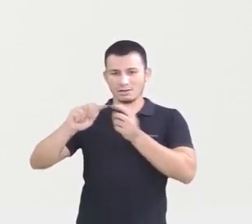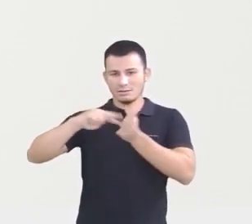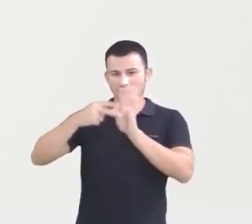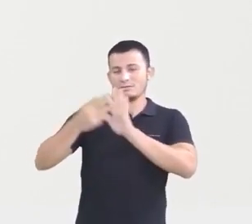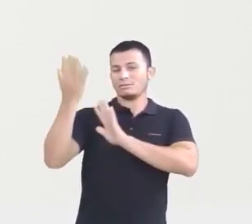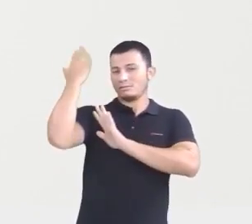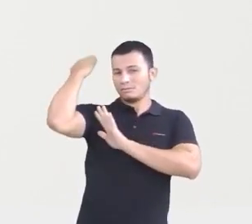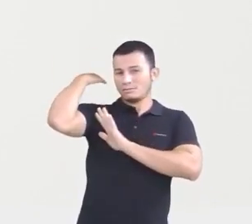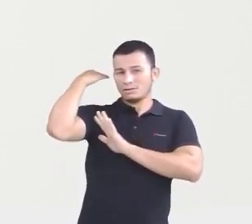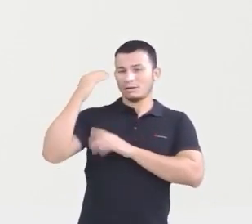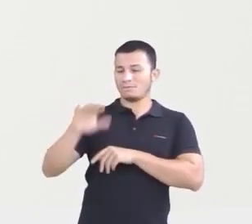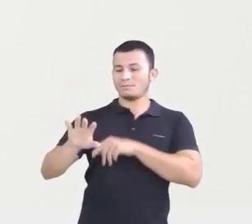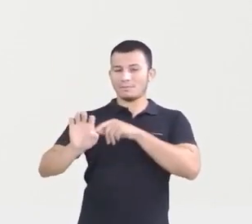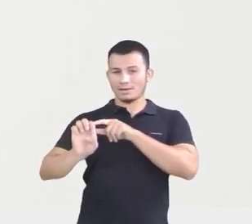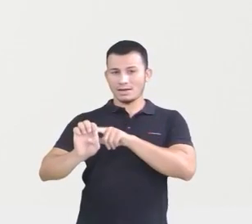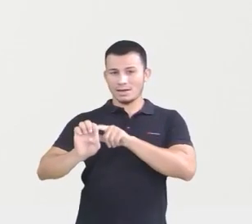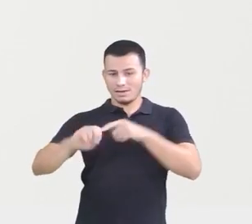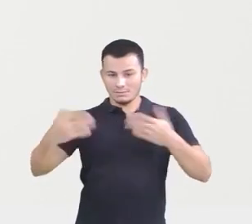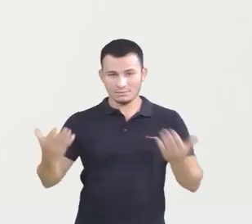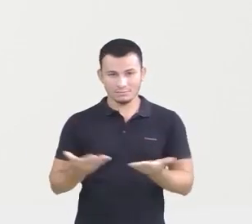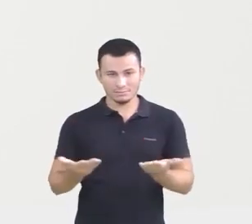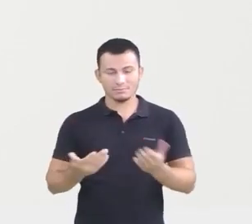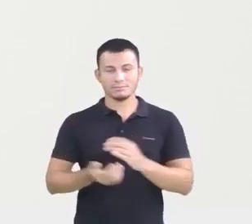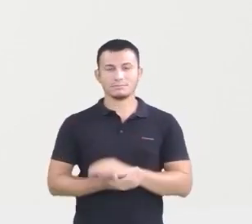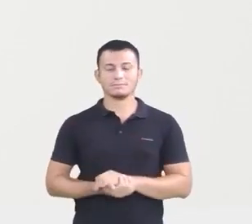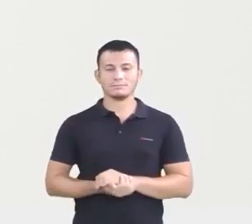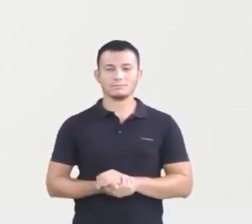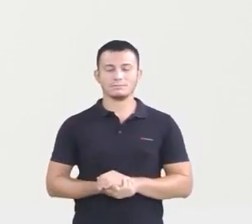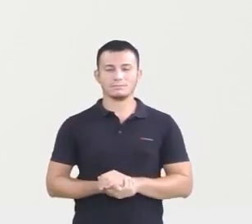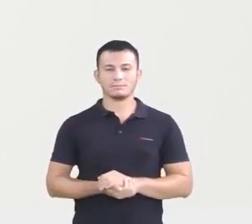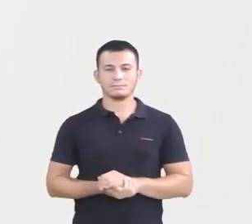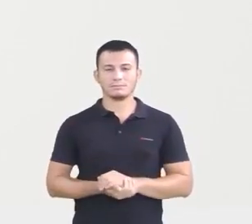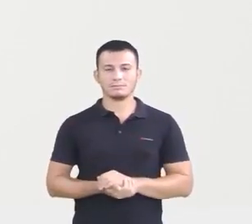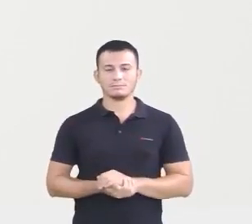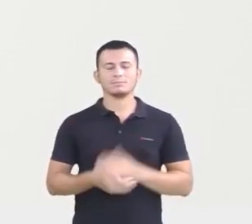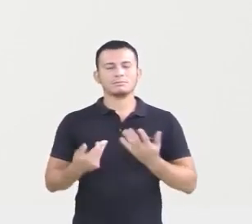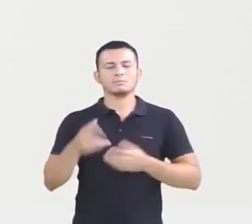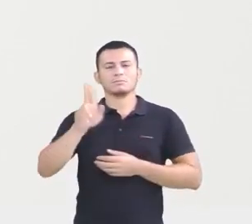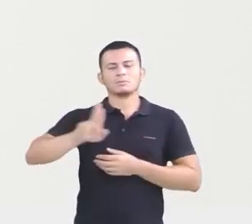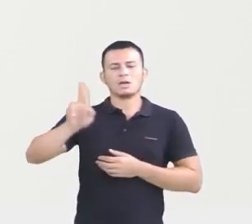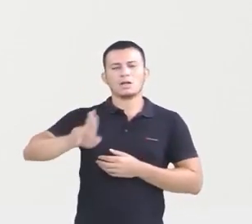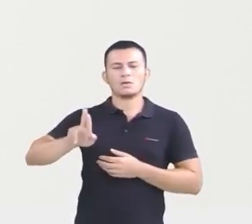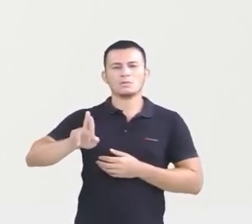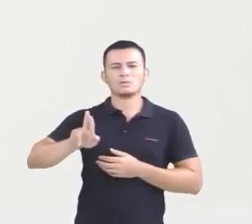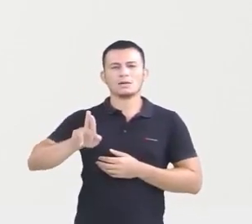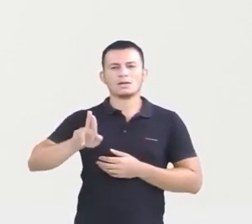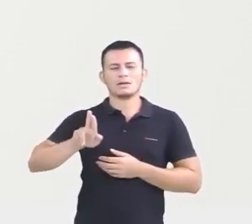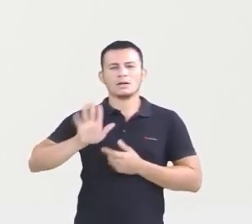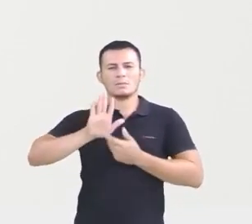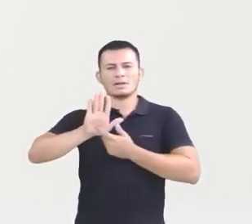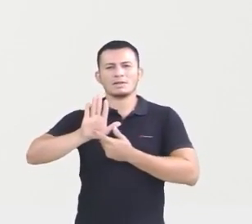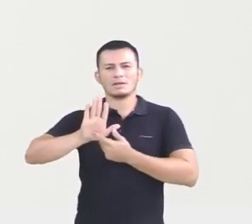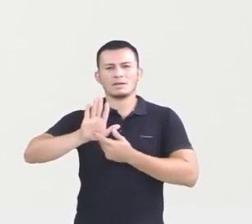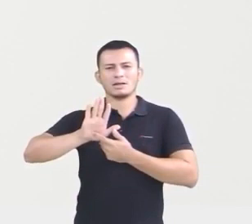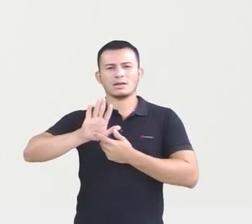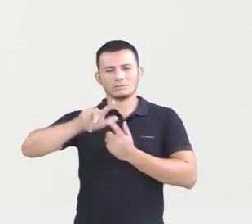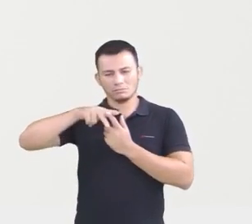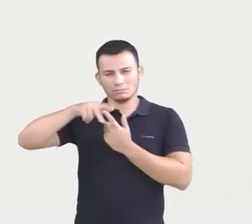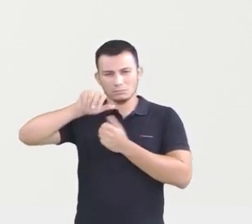é no presente. Essa utilização indica alguma modificação no sentido do